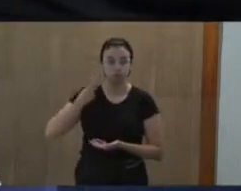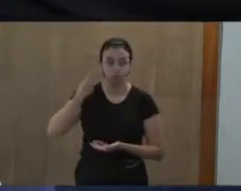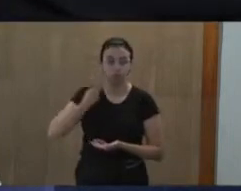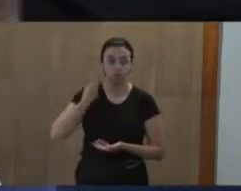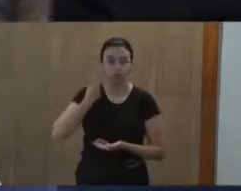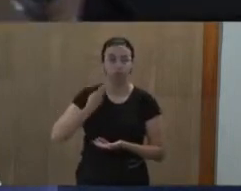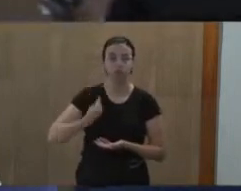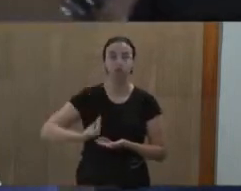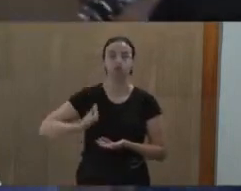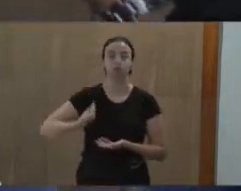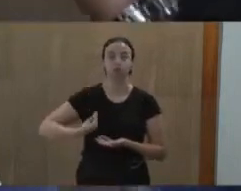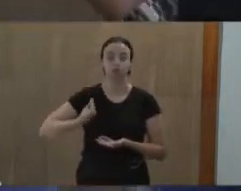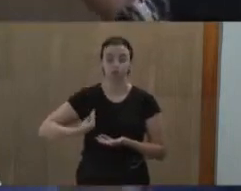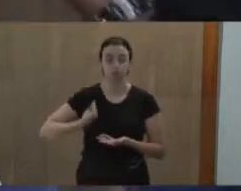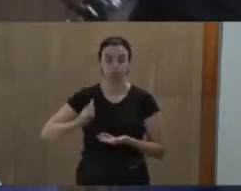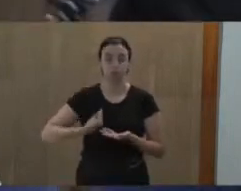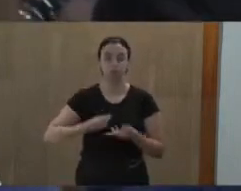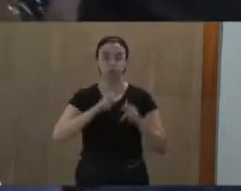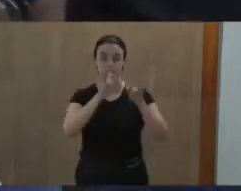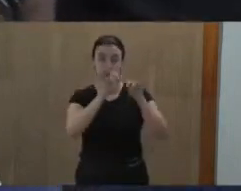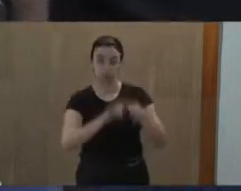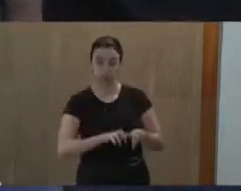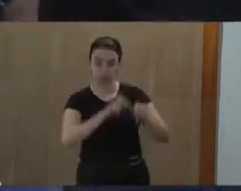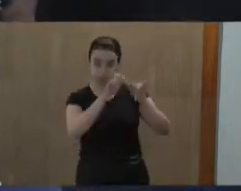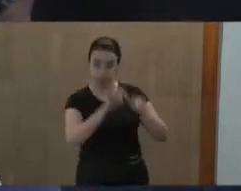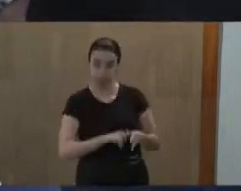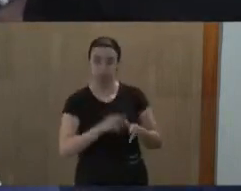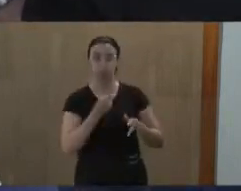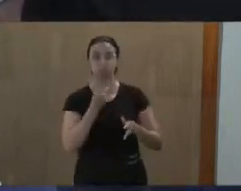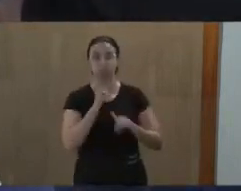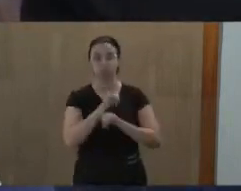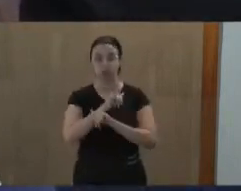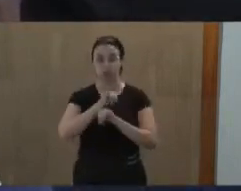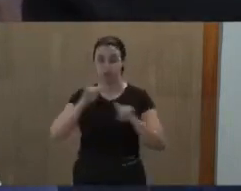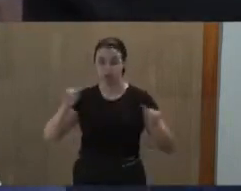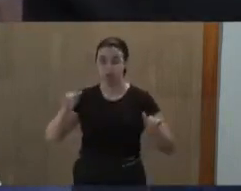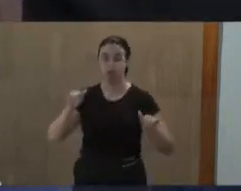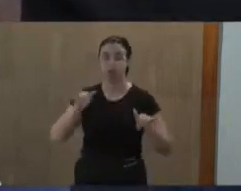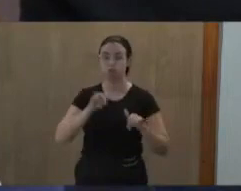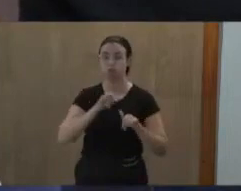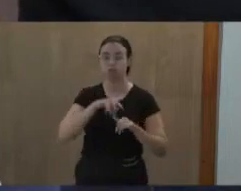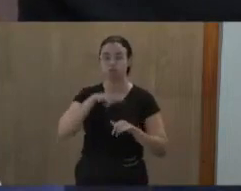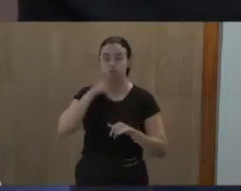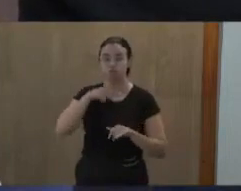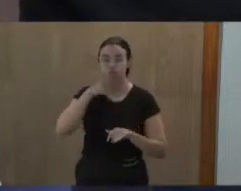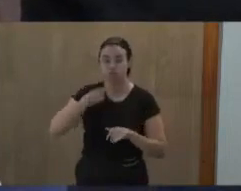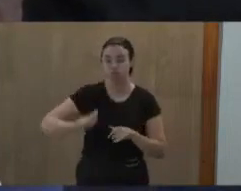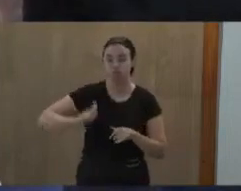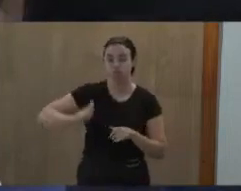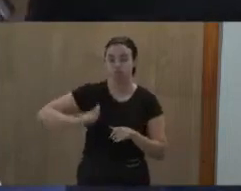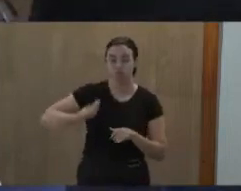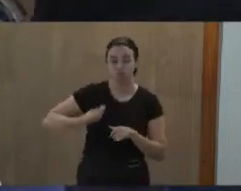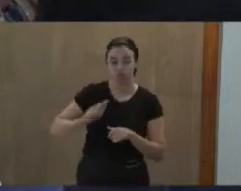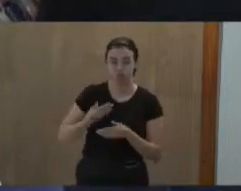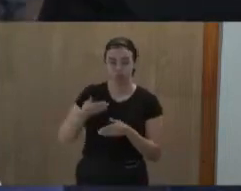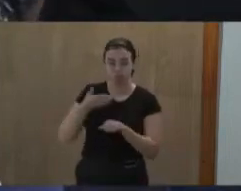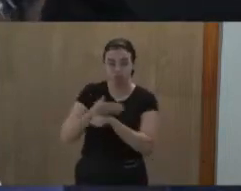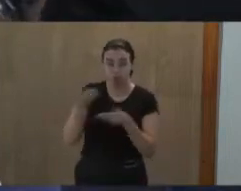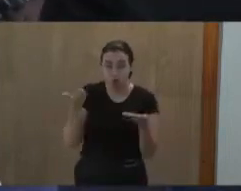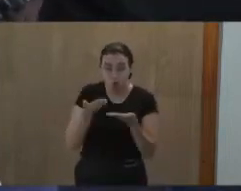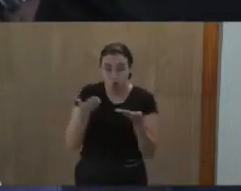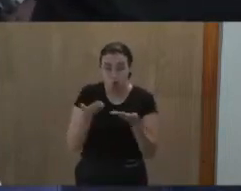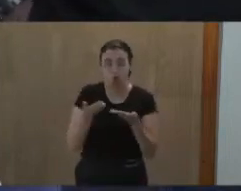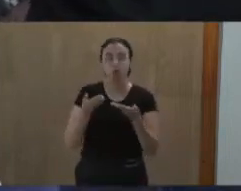presente subscreve vem através desta comunicar que não será possível o comparecimento na prestação de contas da